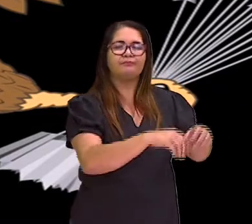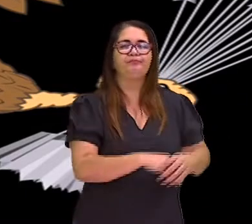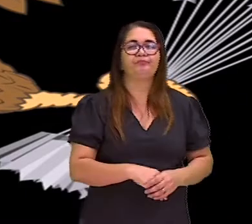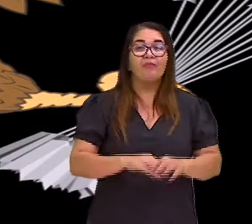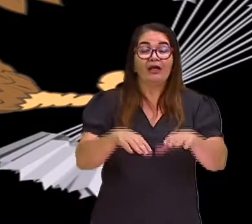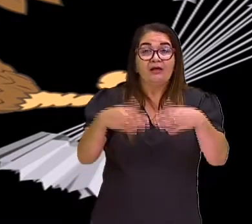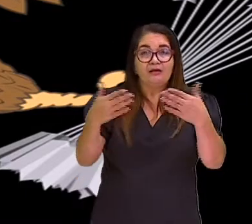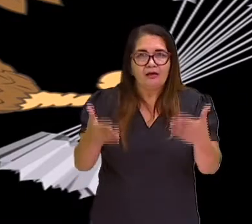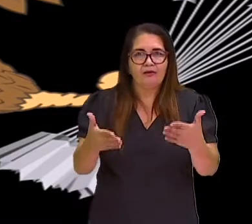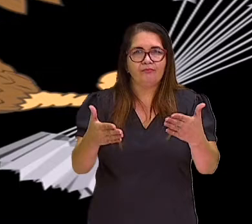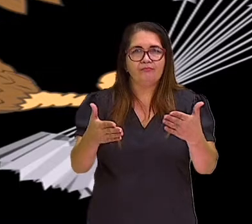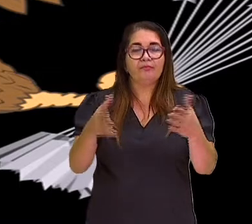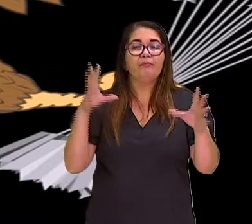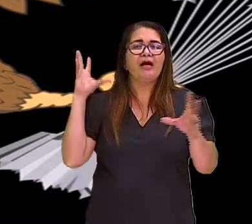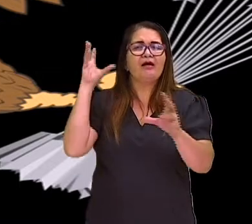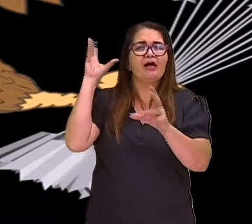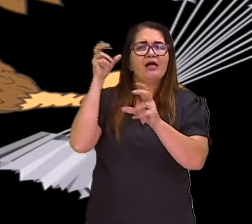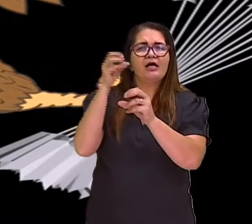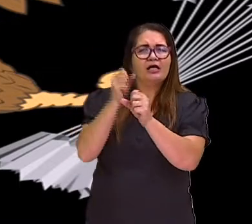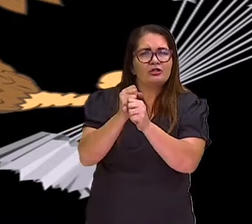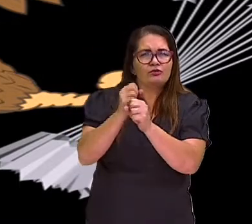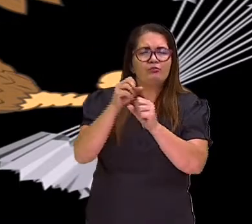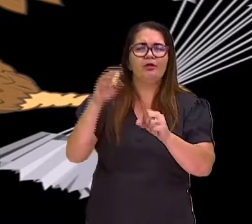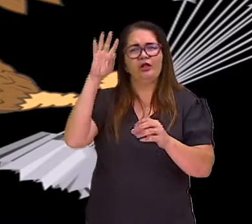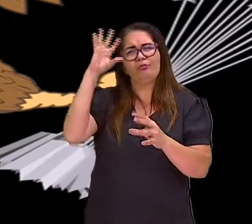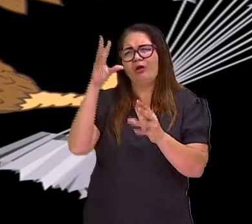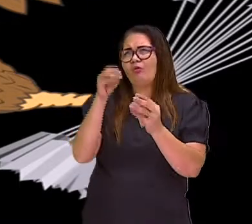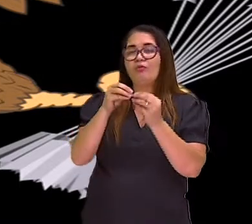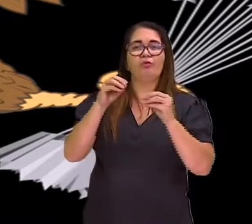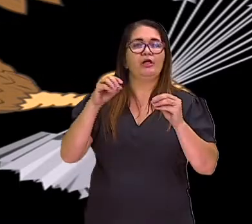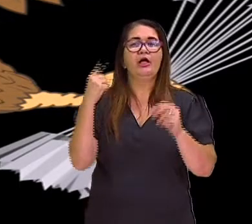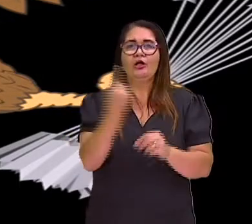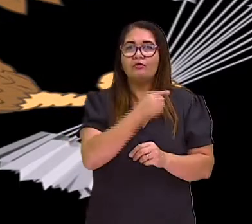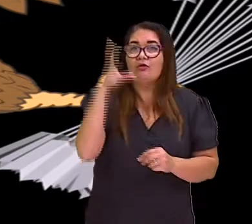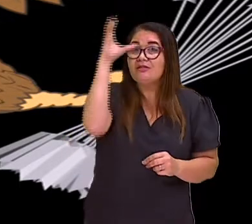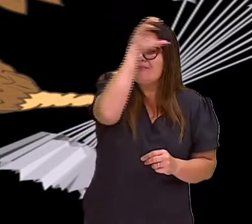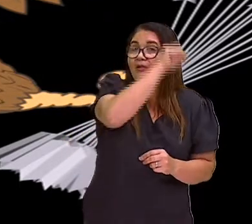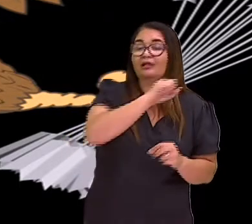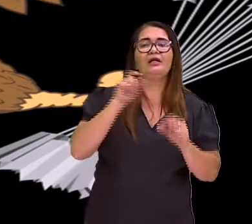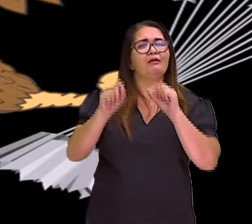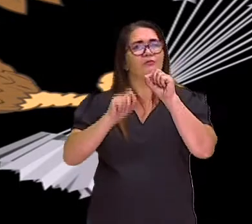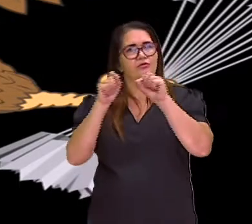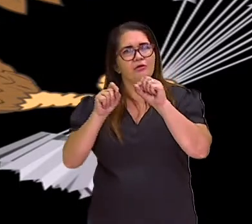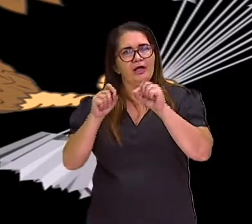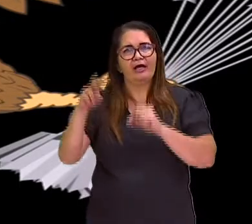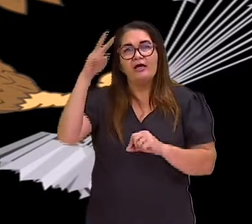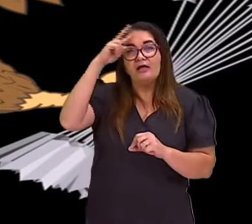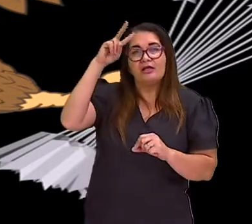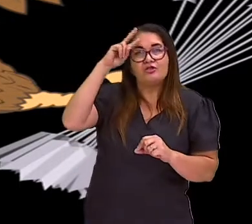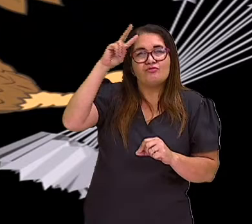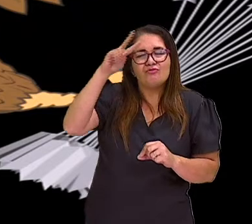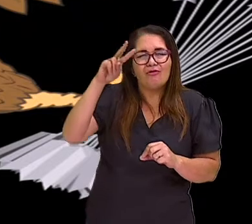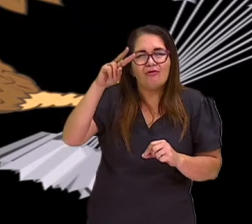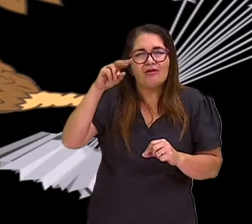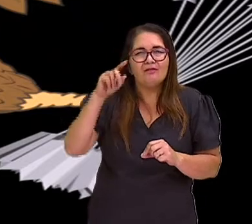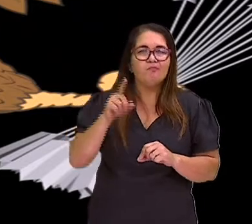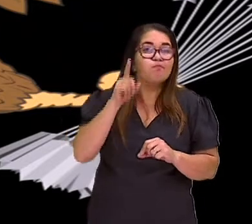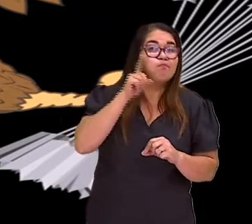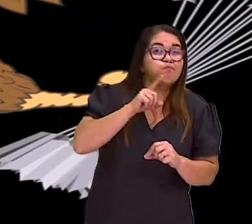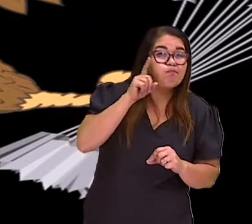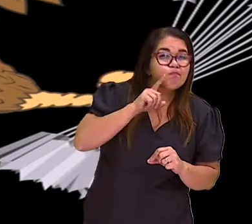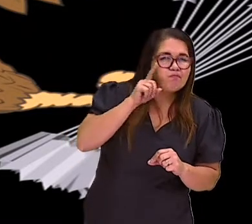era originalmente habitada pelos nativos americanos. A história escrita dos Estados Unidos da